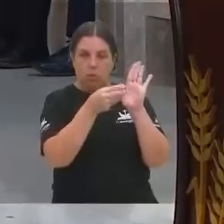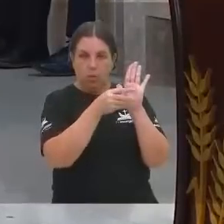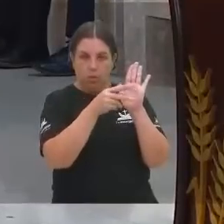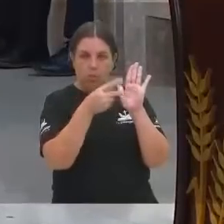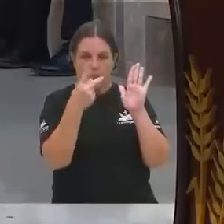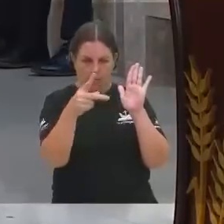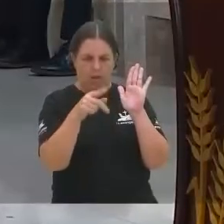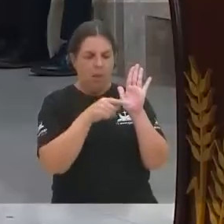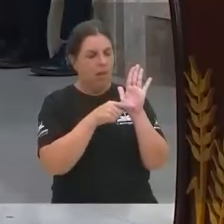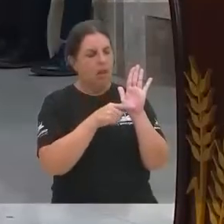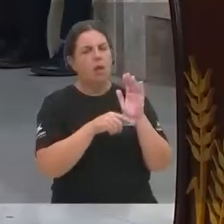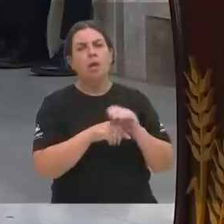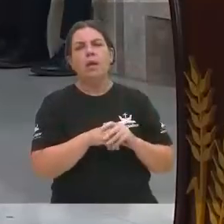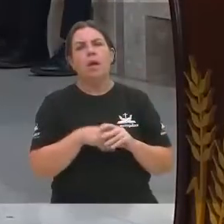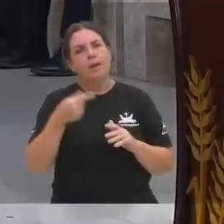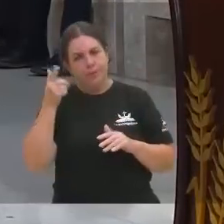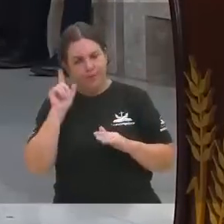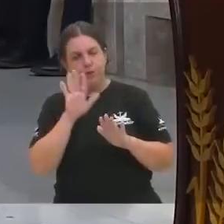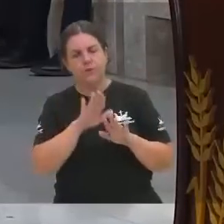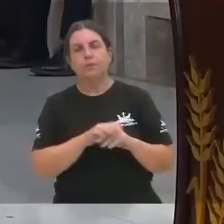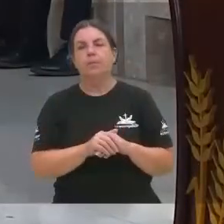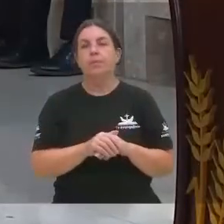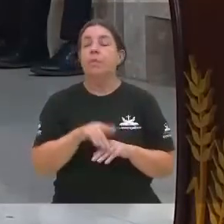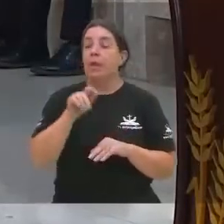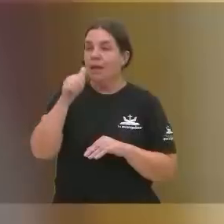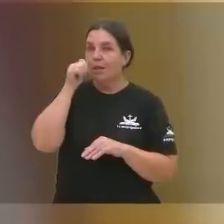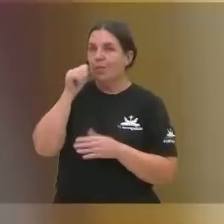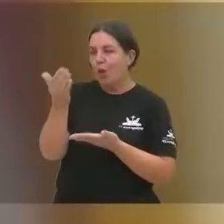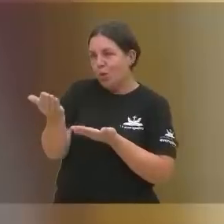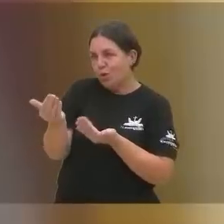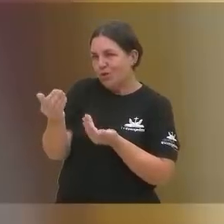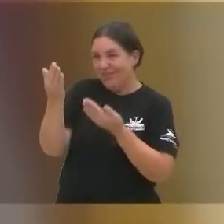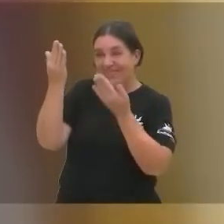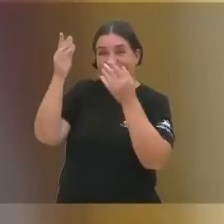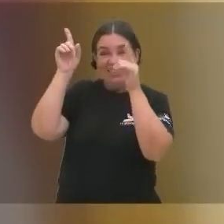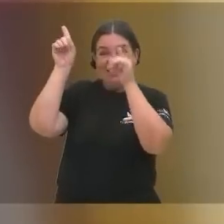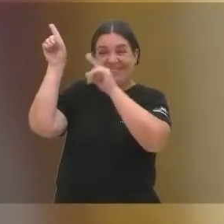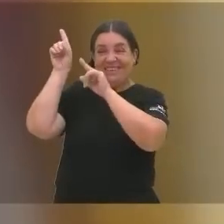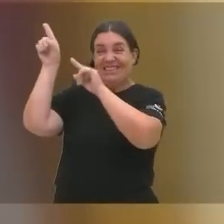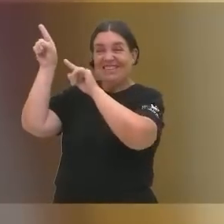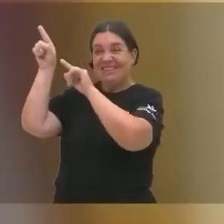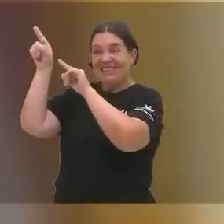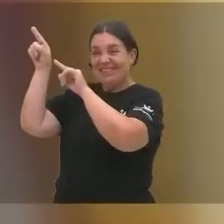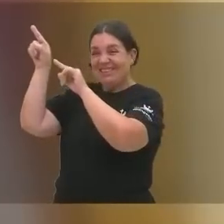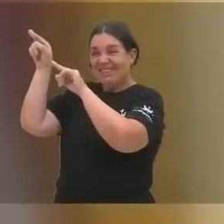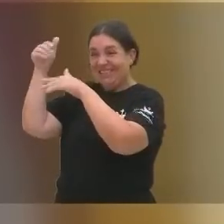impressionante que essa jovem mártir se converteu com o irmão